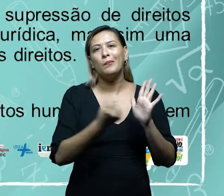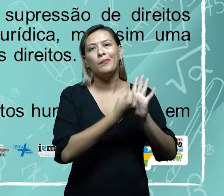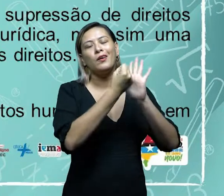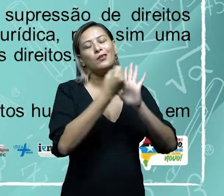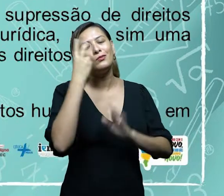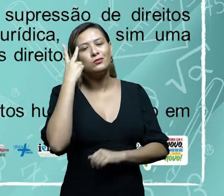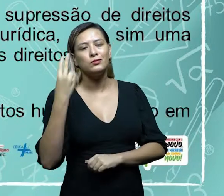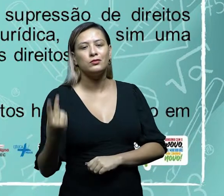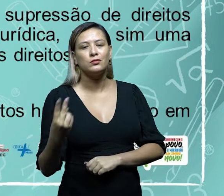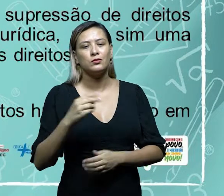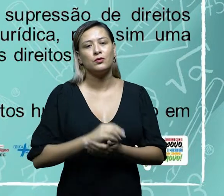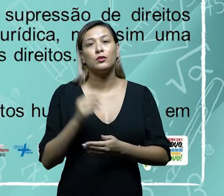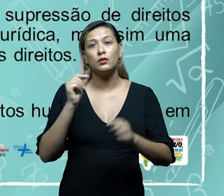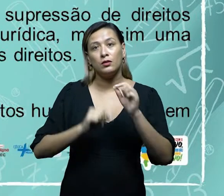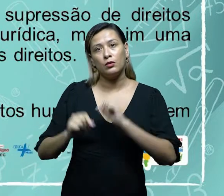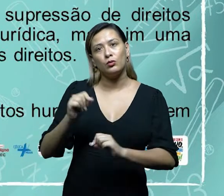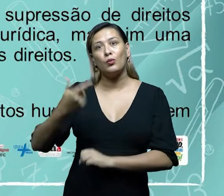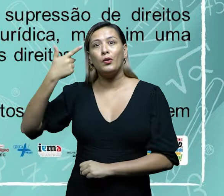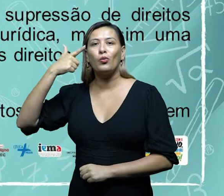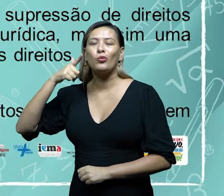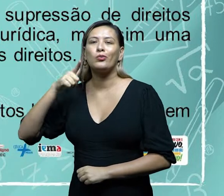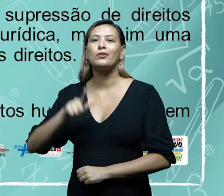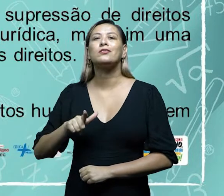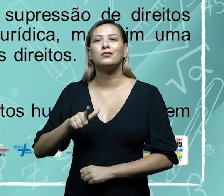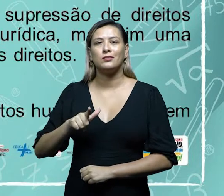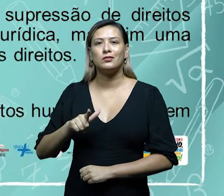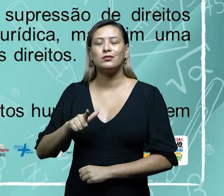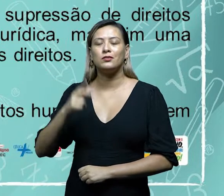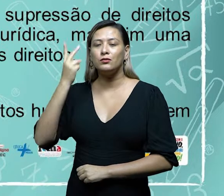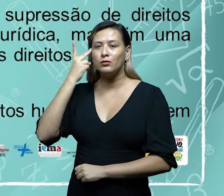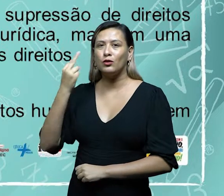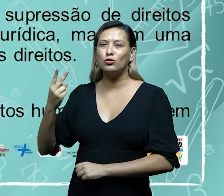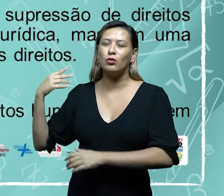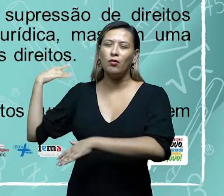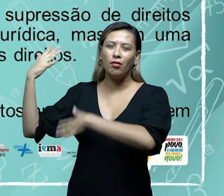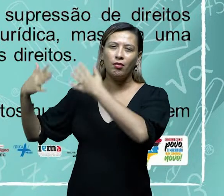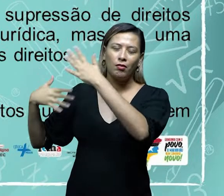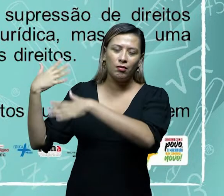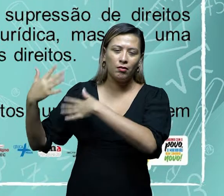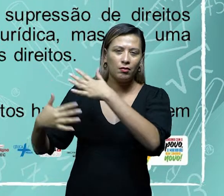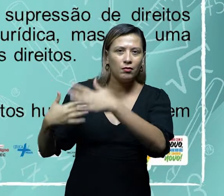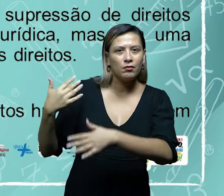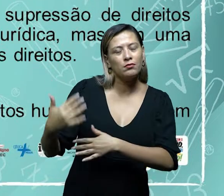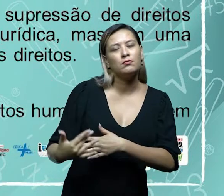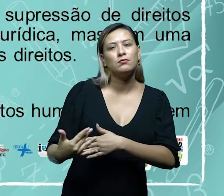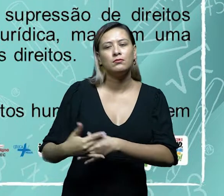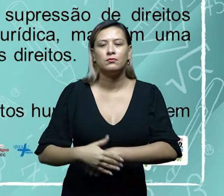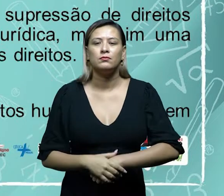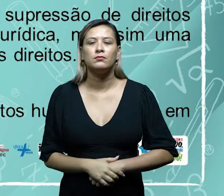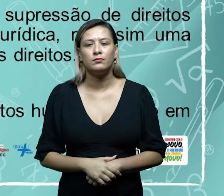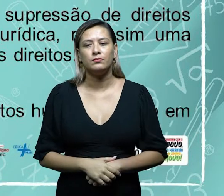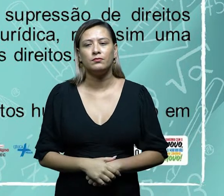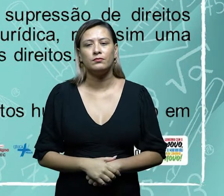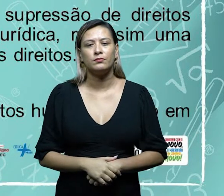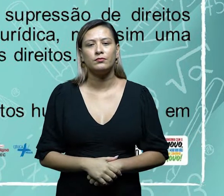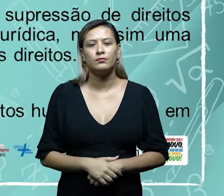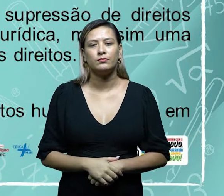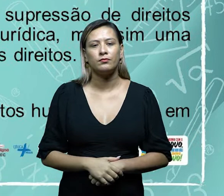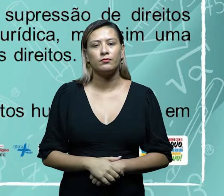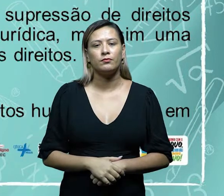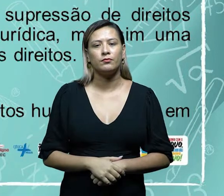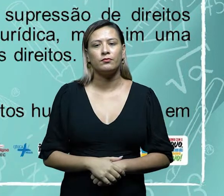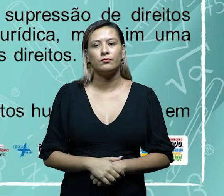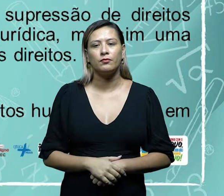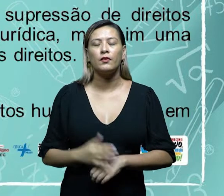frutos de conquistas históricas, né? São construídos, né, gradualmente e vão se expandindo